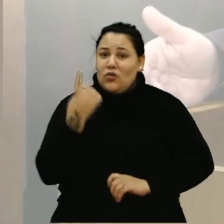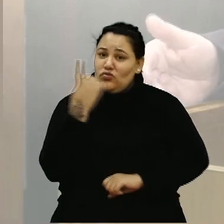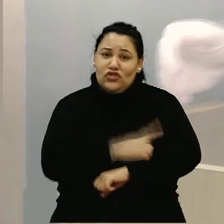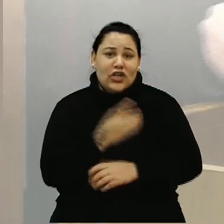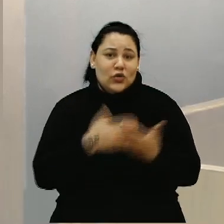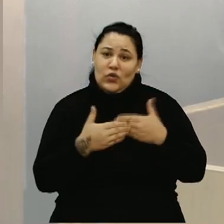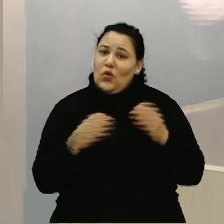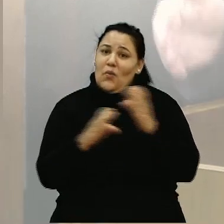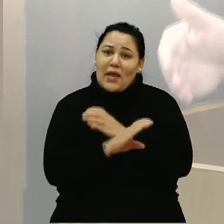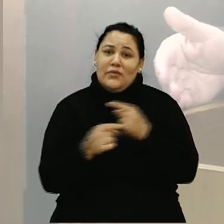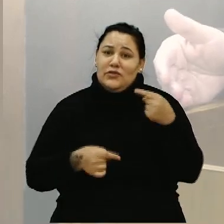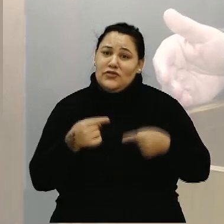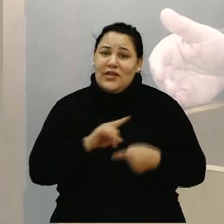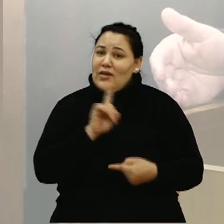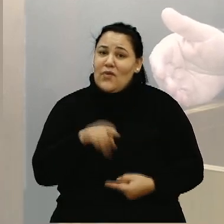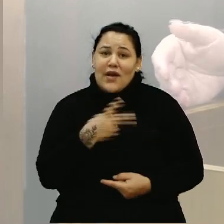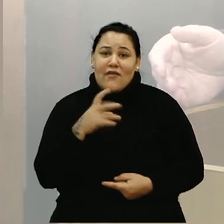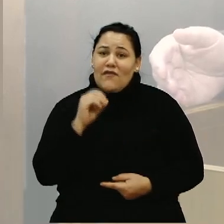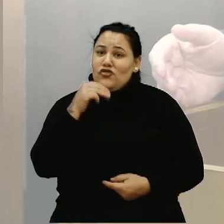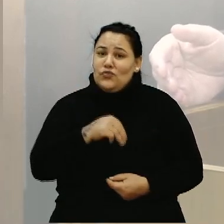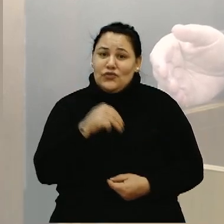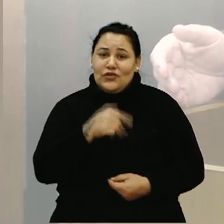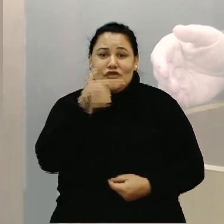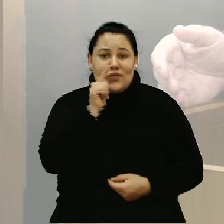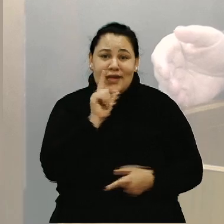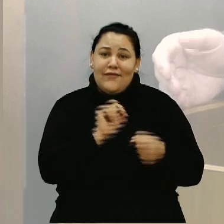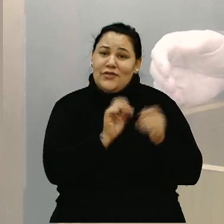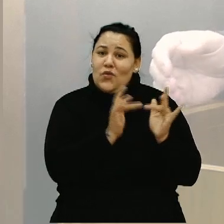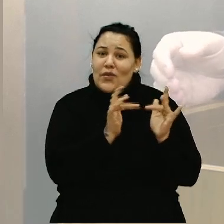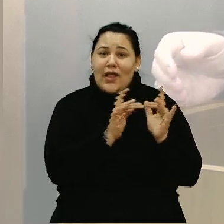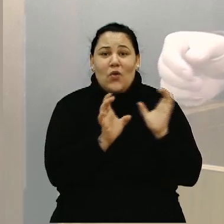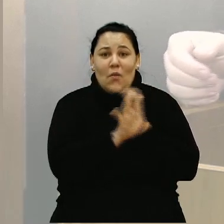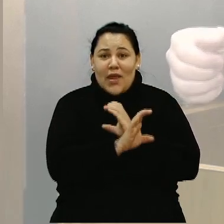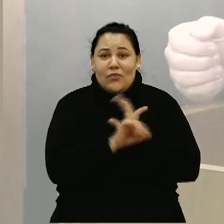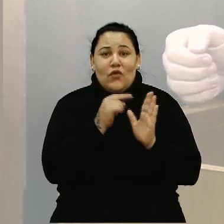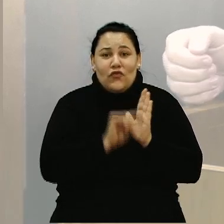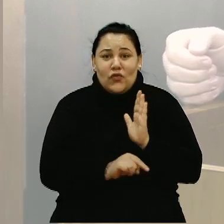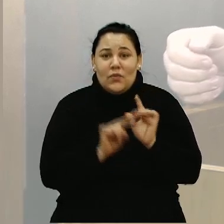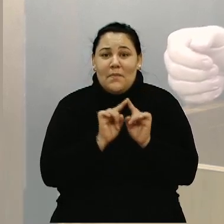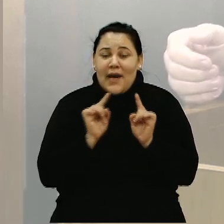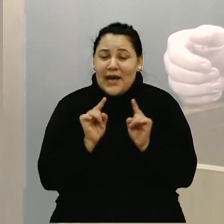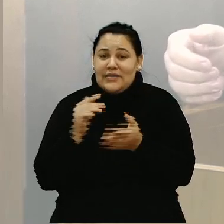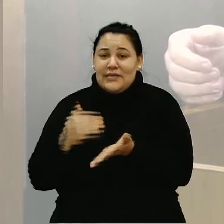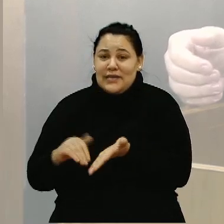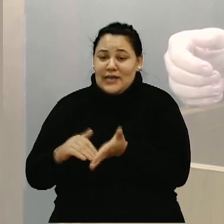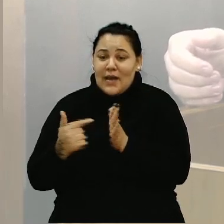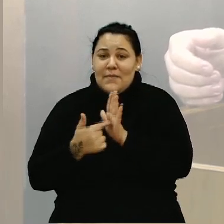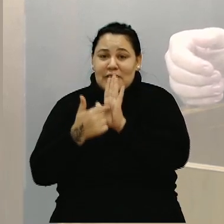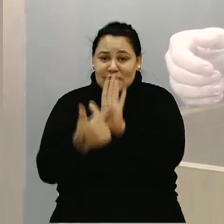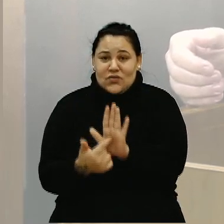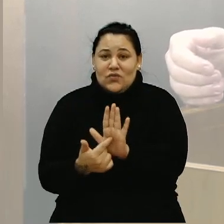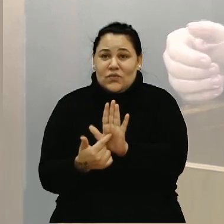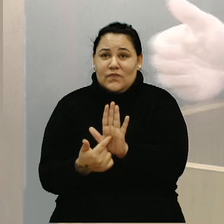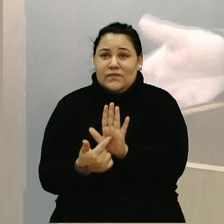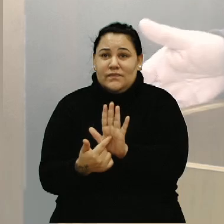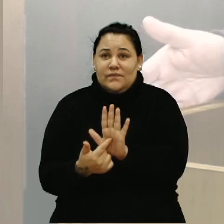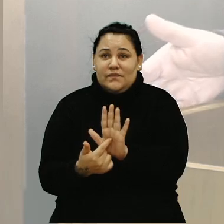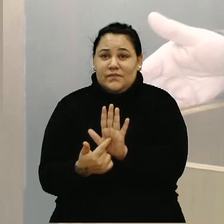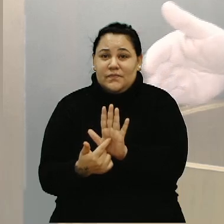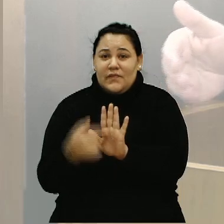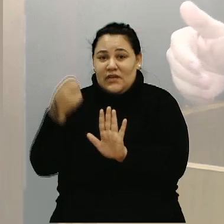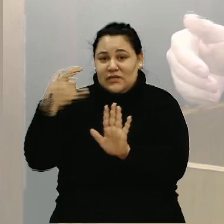debater. Não é em 20 minutos que nós vamos conseguir fazer, mas ela fez uma apresentação de prestação